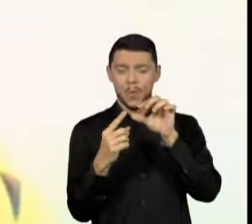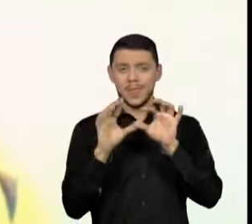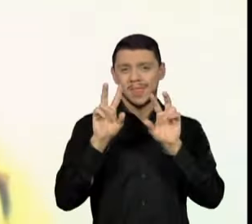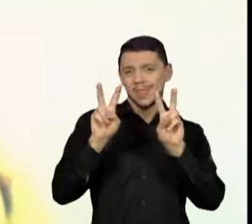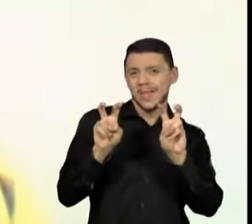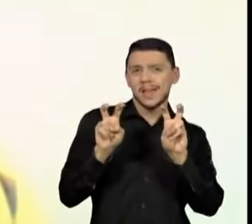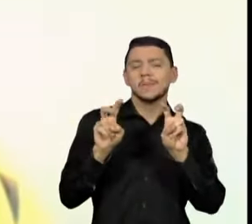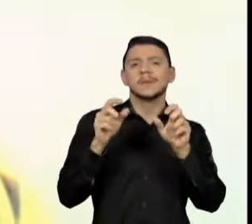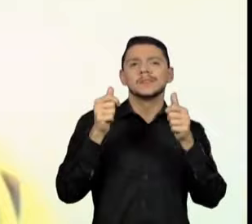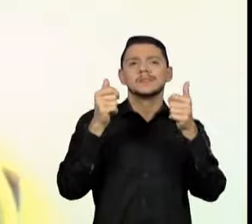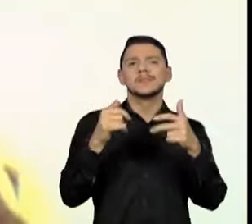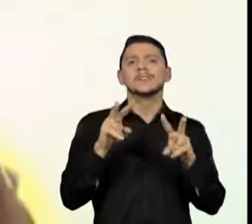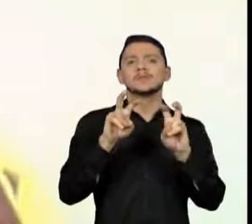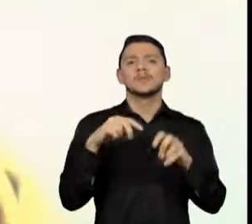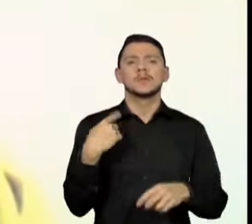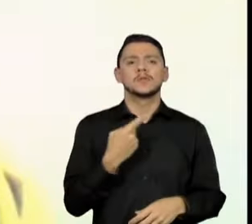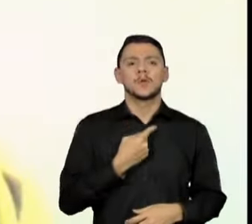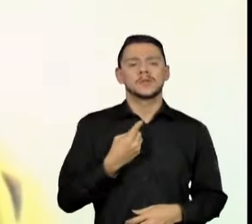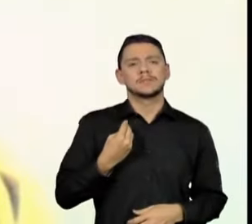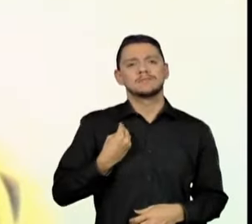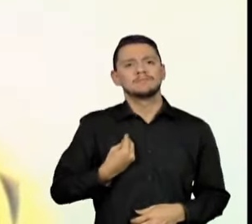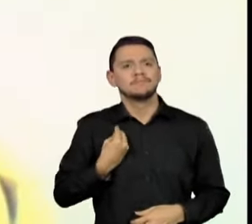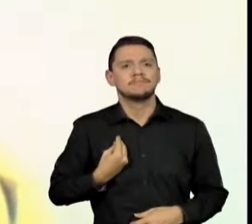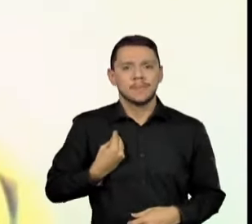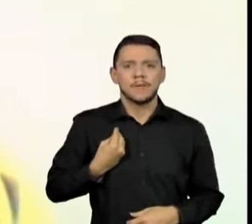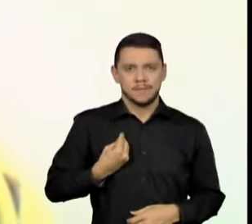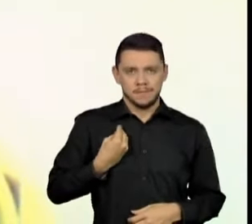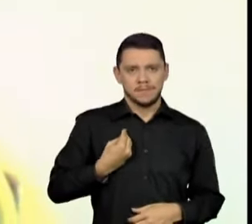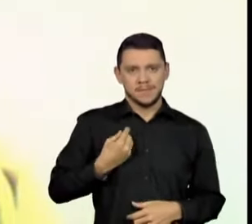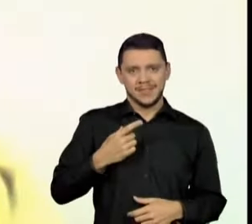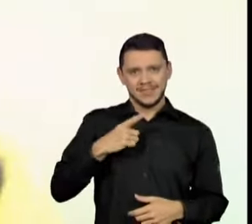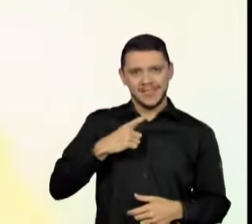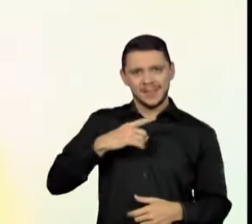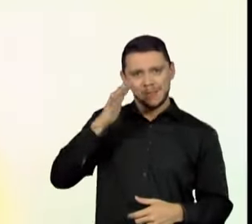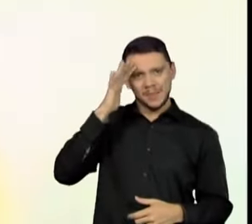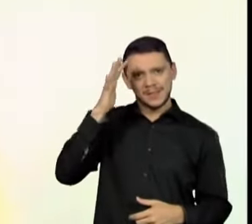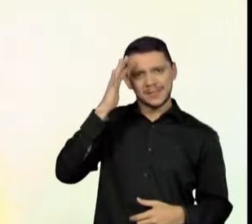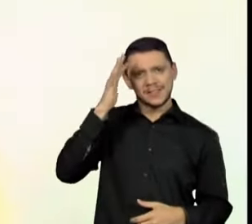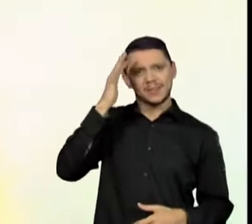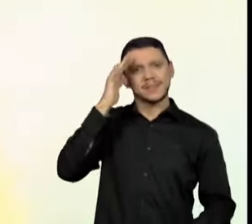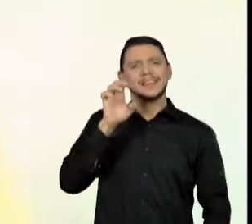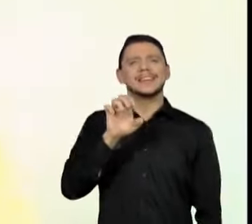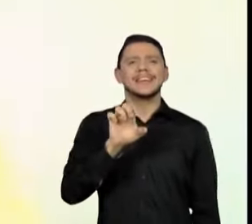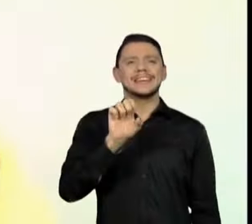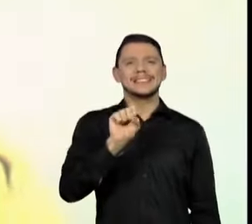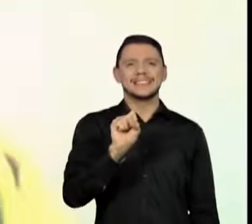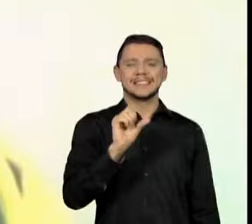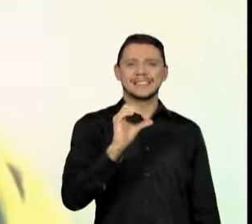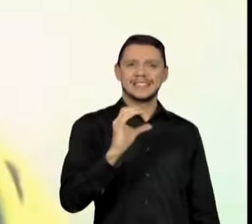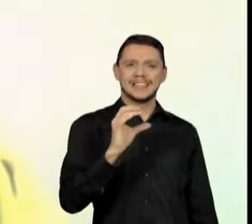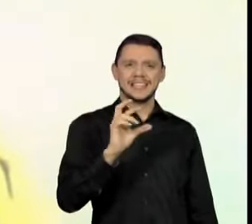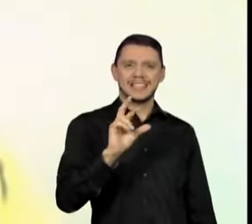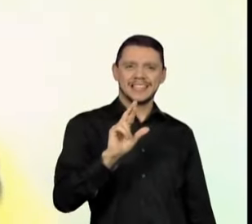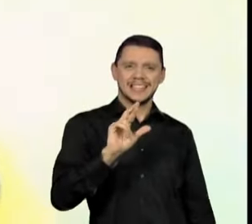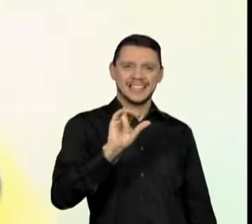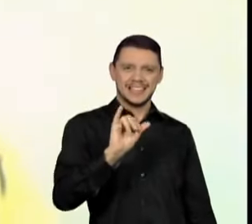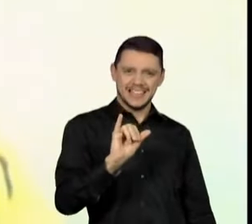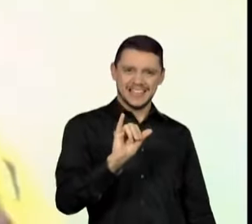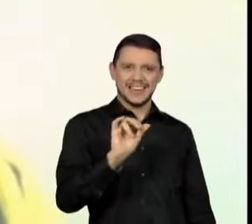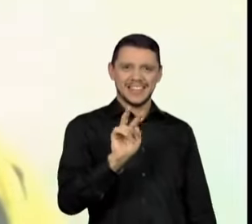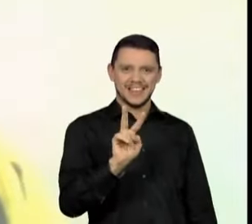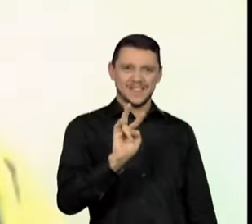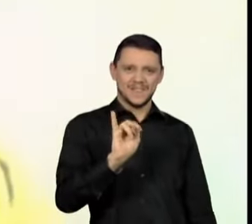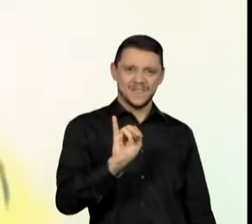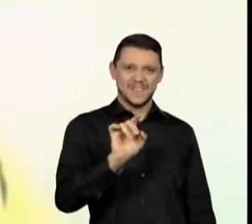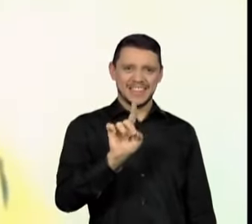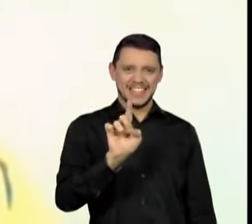a escrevivência. Ora, quando pensamos a escrevivência, muitas pessoas perguntam, olha, a escrevivência,